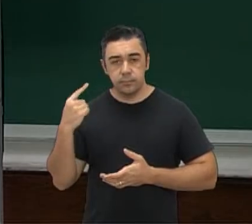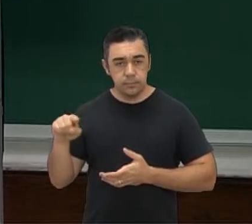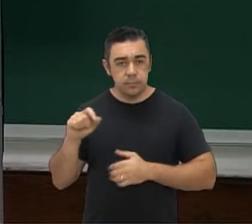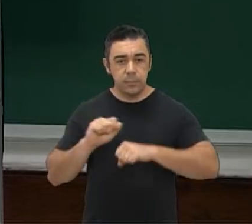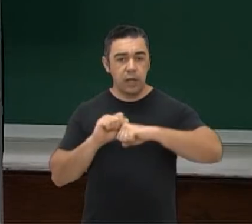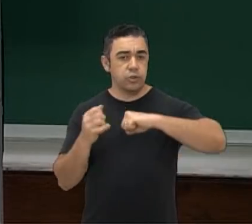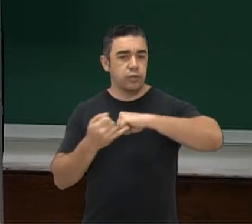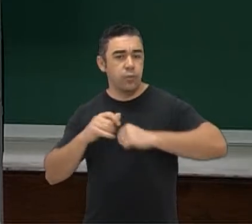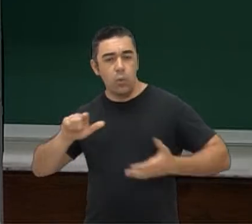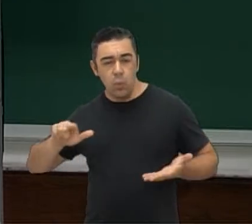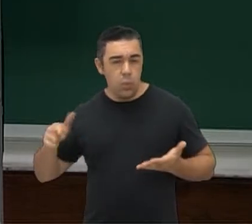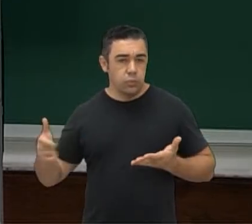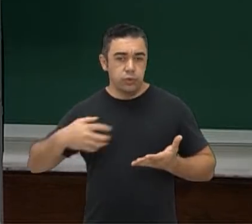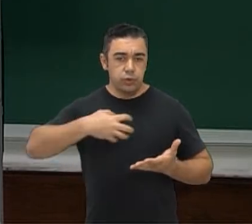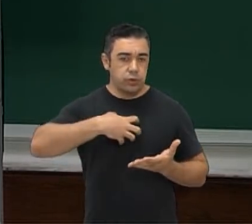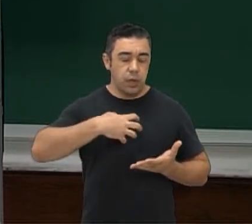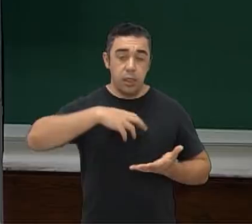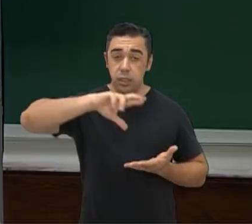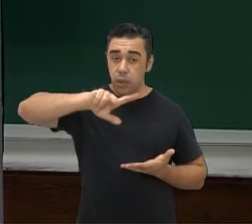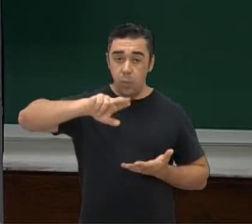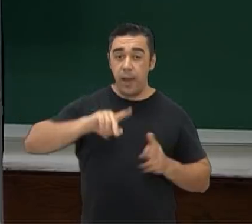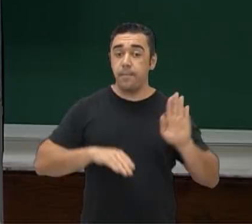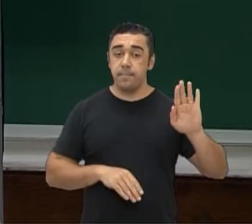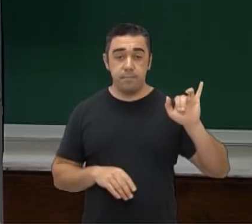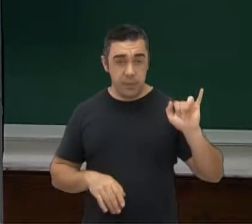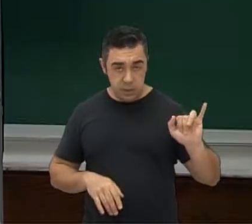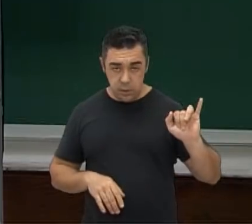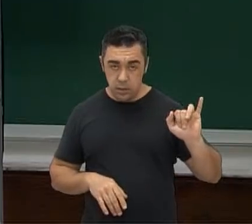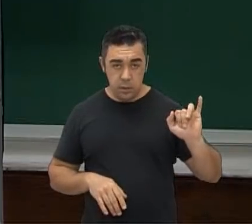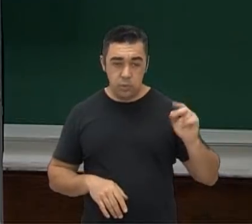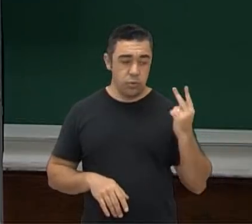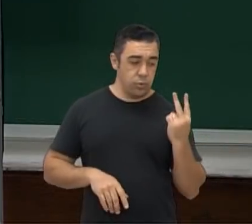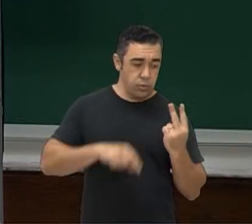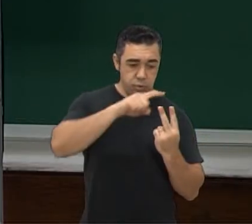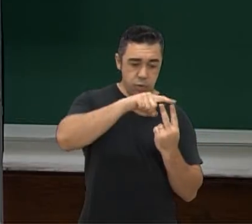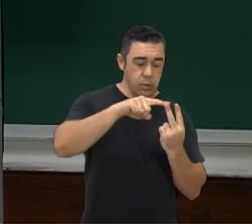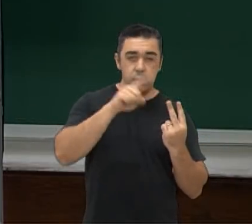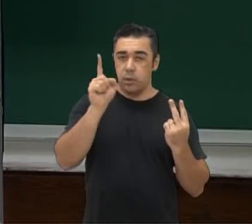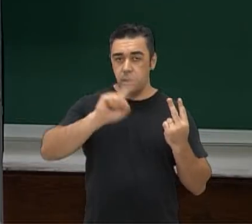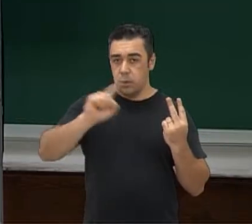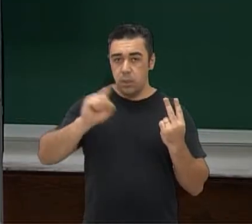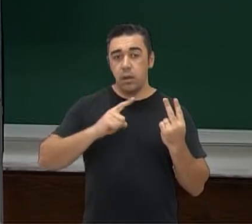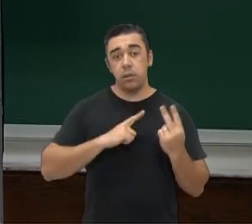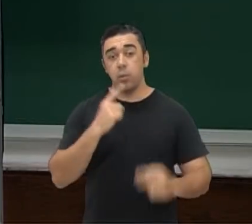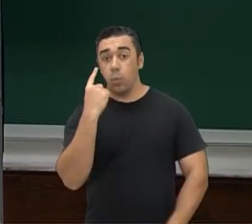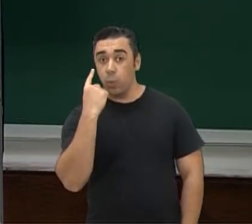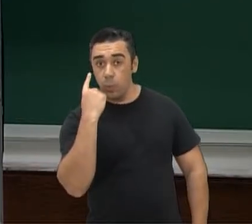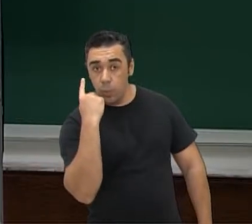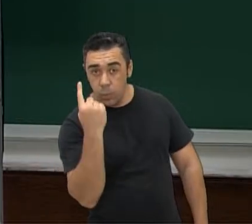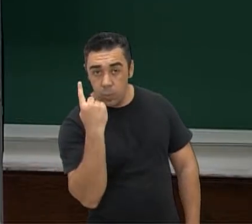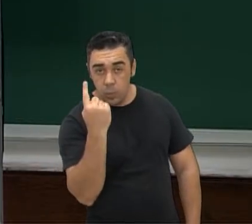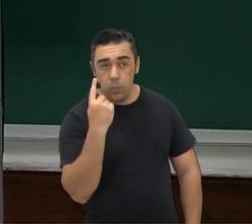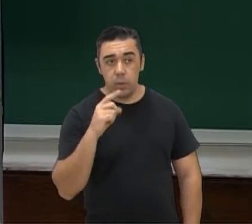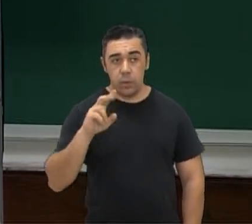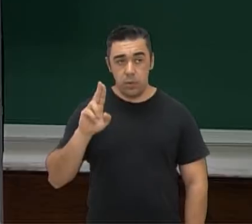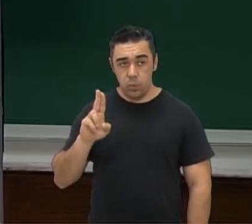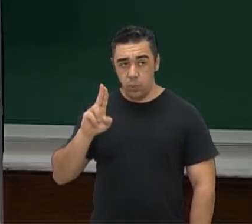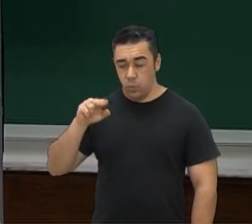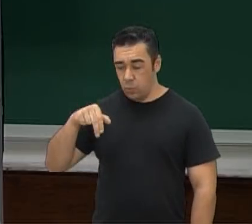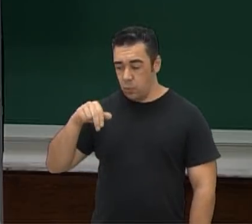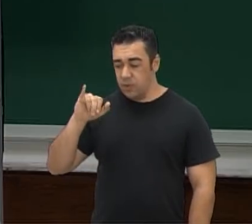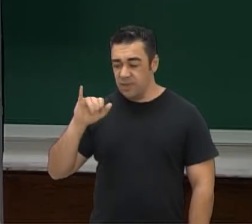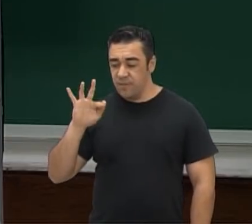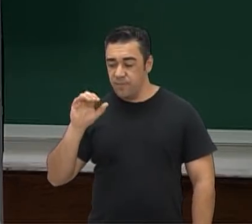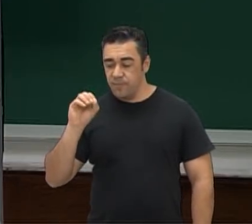analisar outros adjetivos. Agora eles não são mais biformes porque eles não se apresentam em duas formas. A gente tem na língua portuguesa os